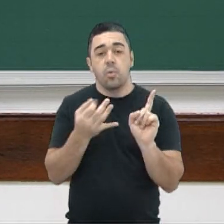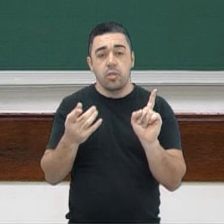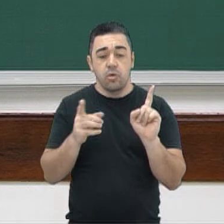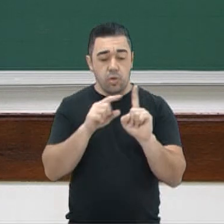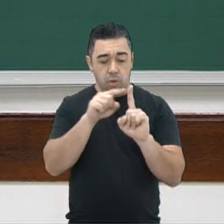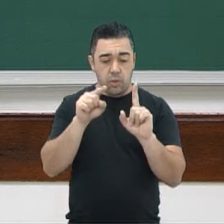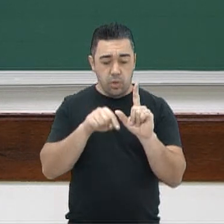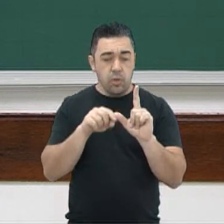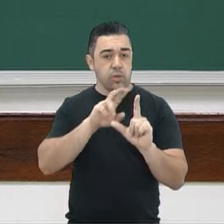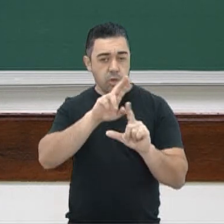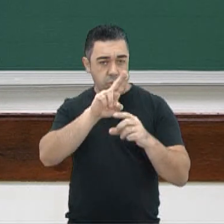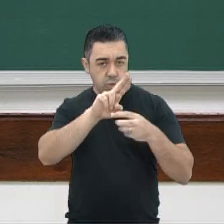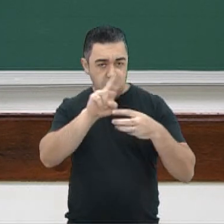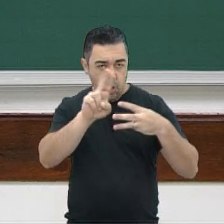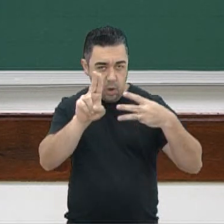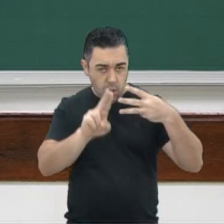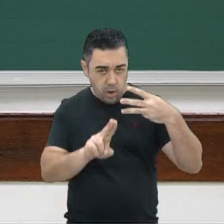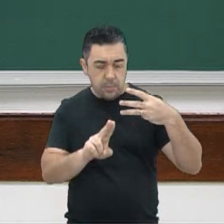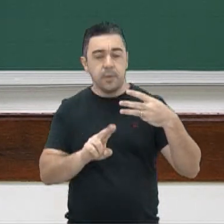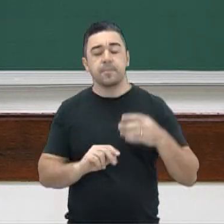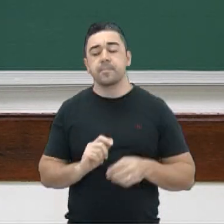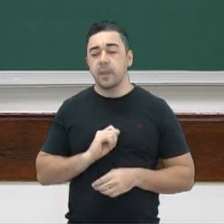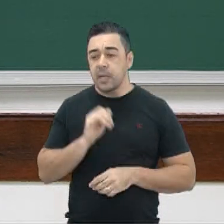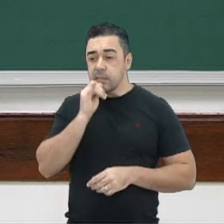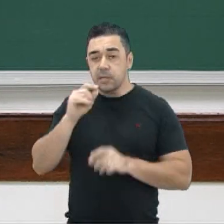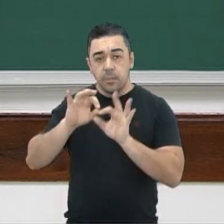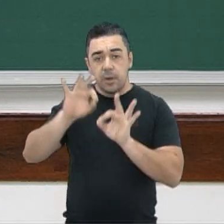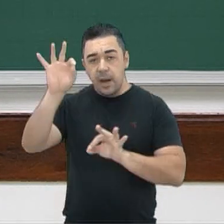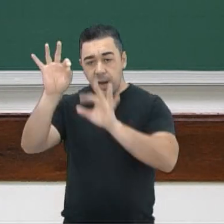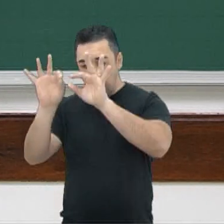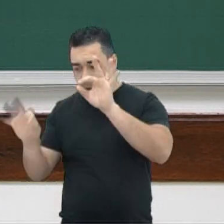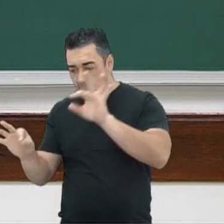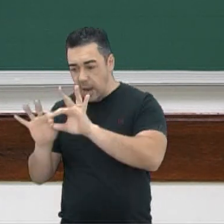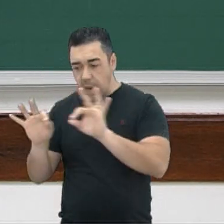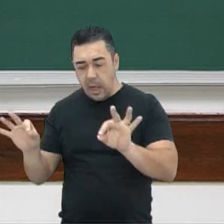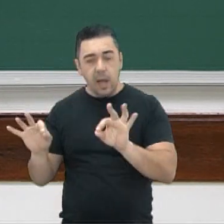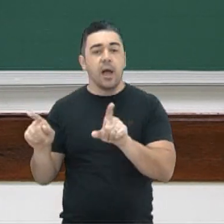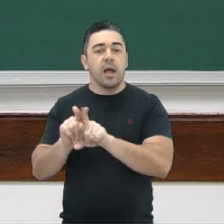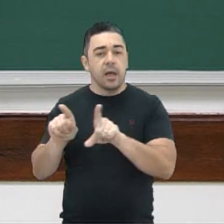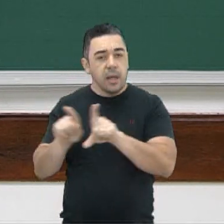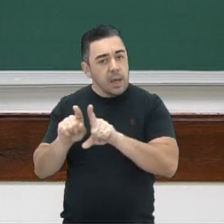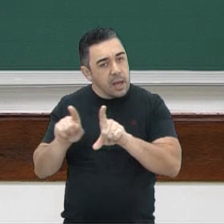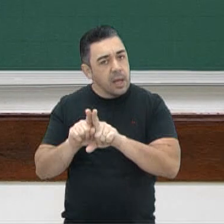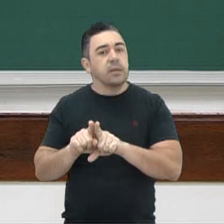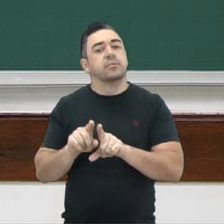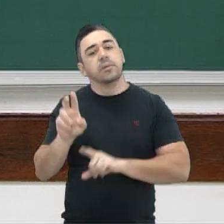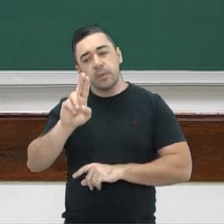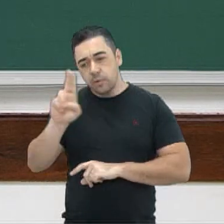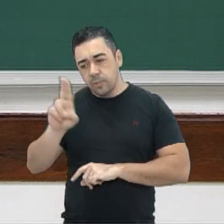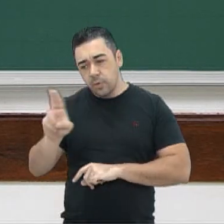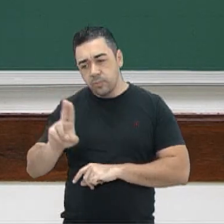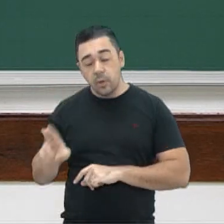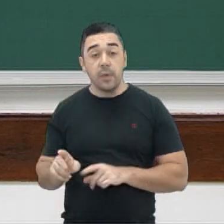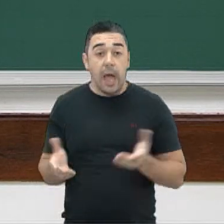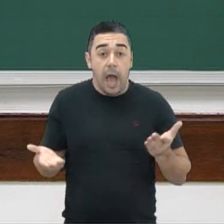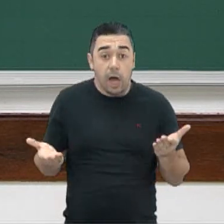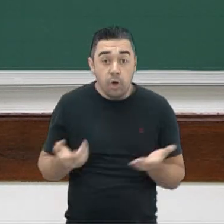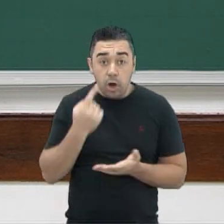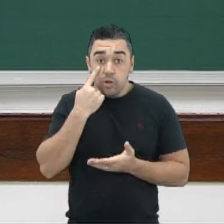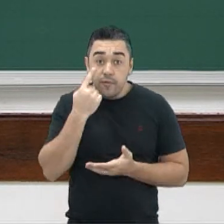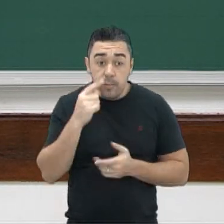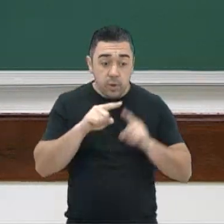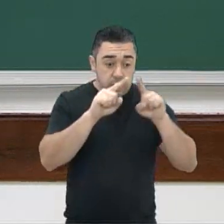graus, quando eles eram menores de 90 graus. E agora eu estou vendo quanto aos casos de congruência,